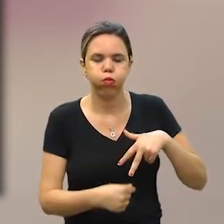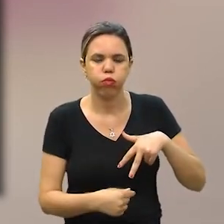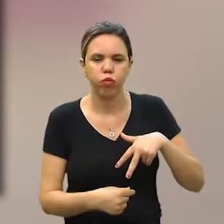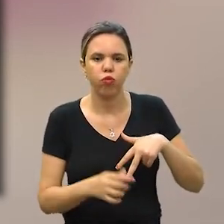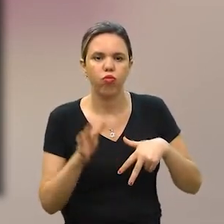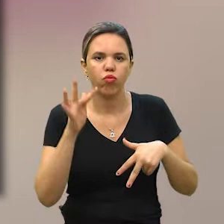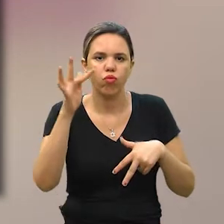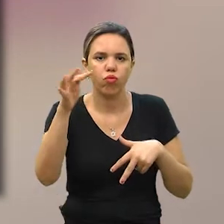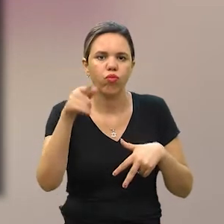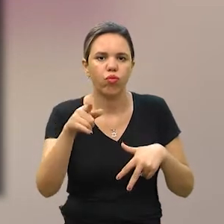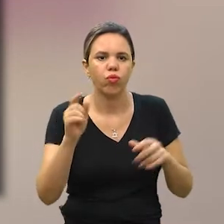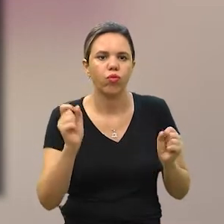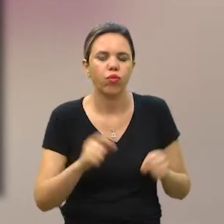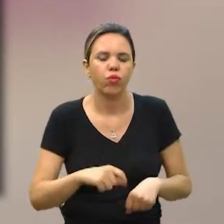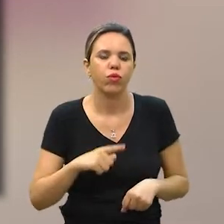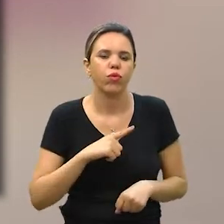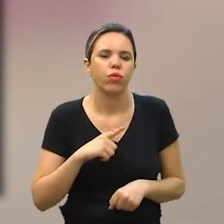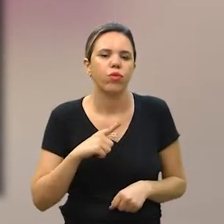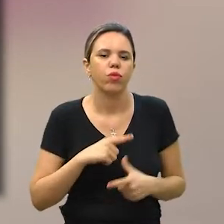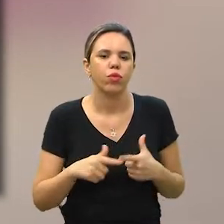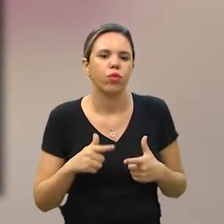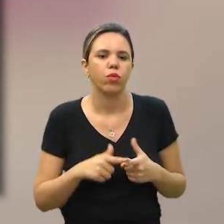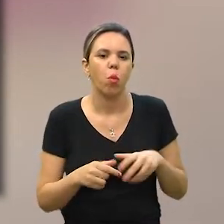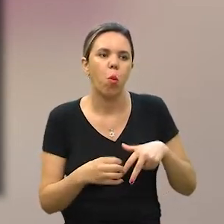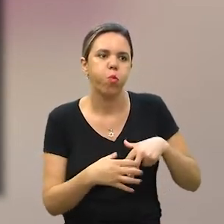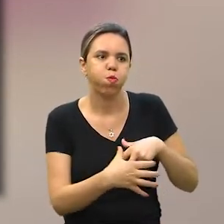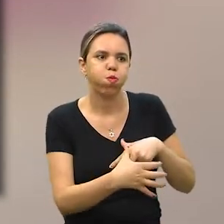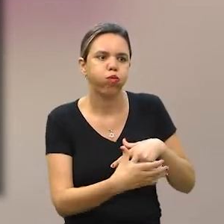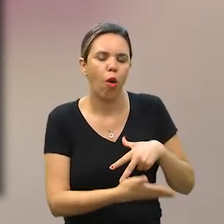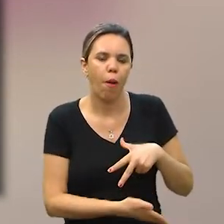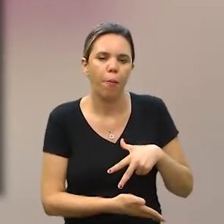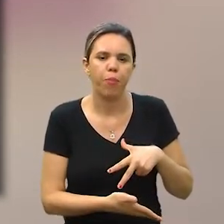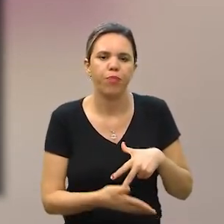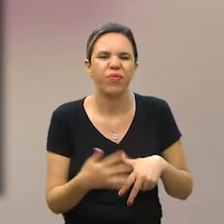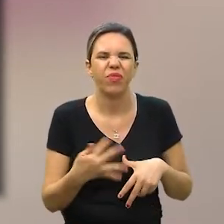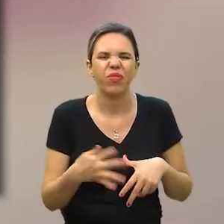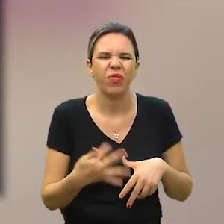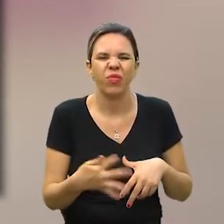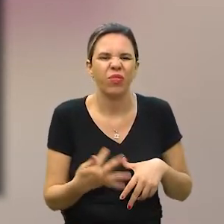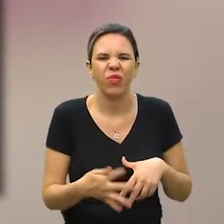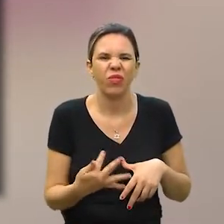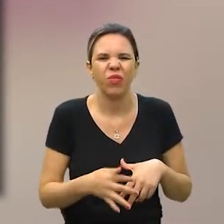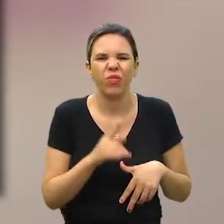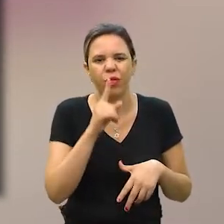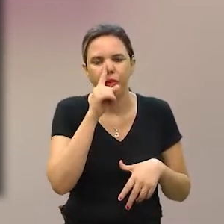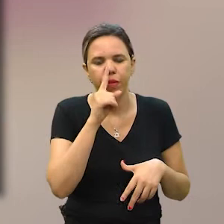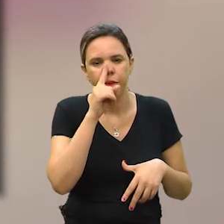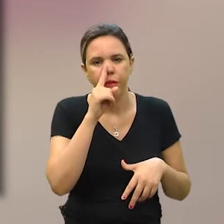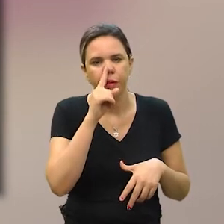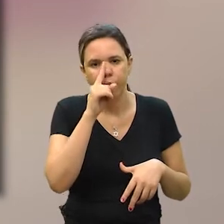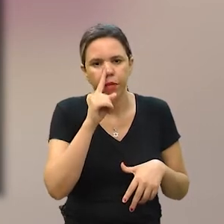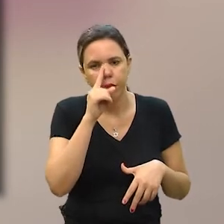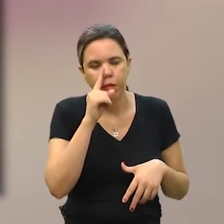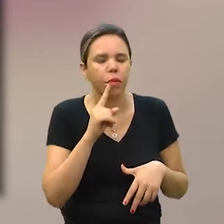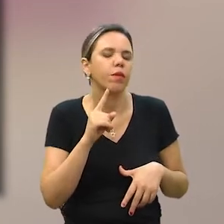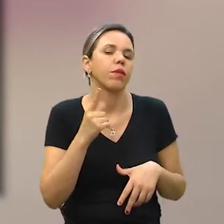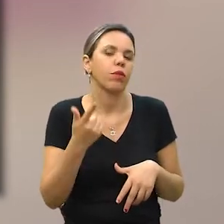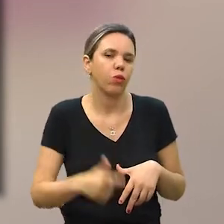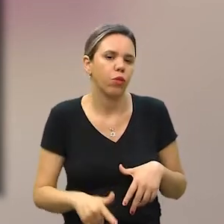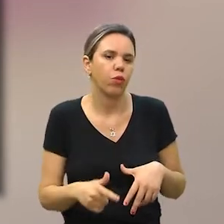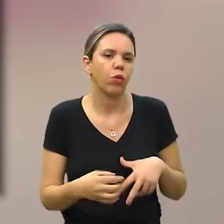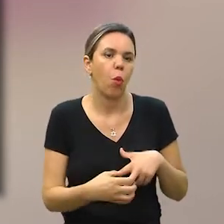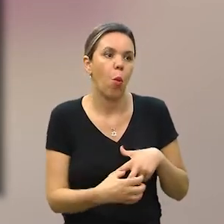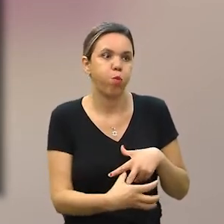perna e no futuro você passa a ter sempre inchaço nessa perna, sempre dor, e mais risco de uma retrombose